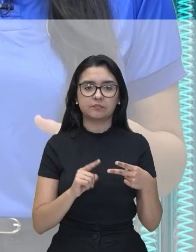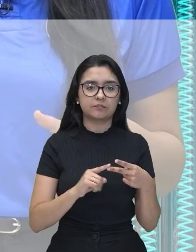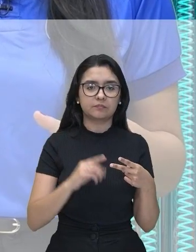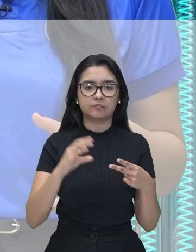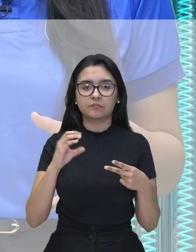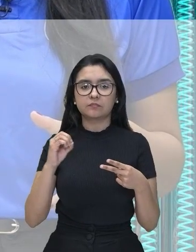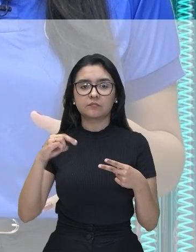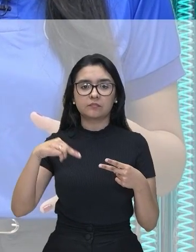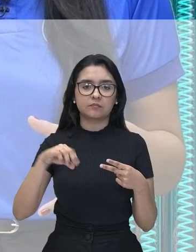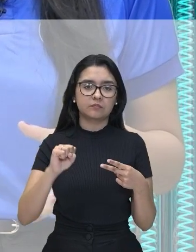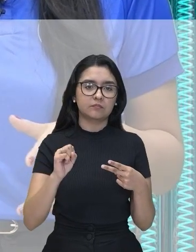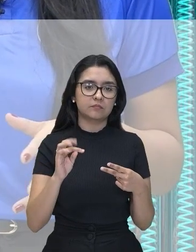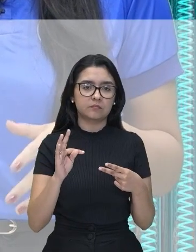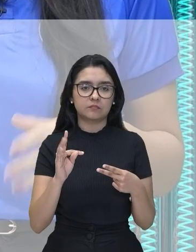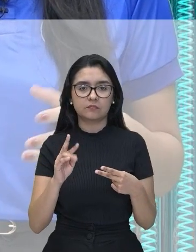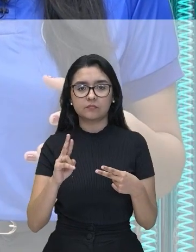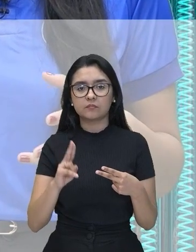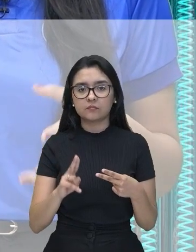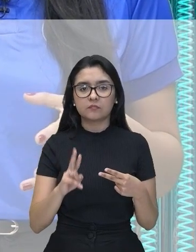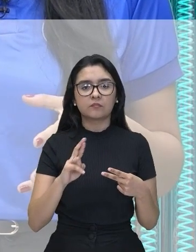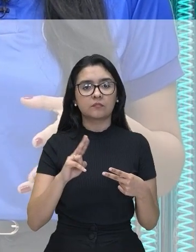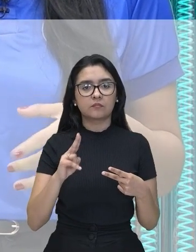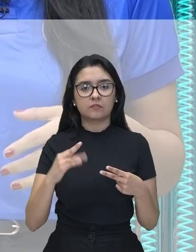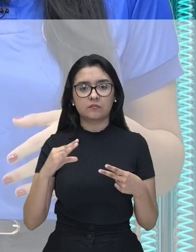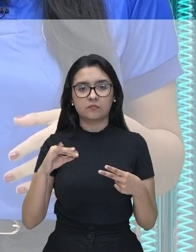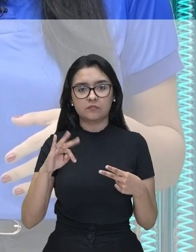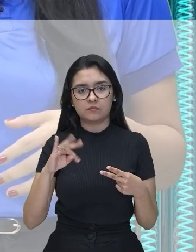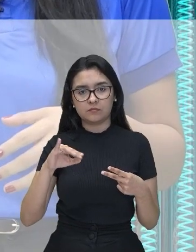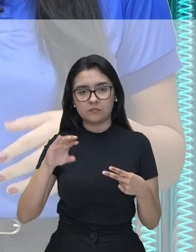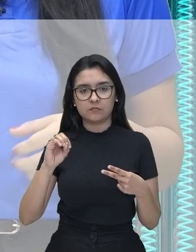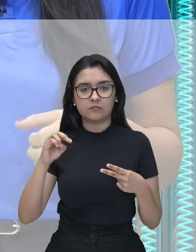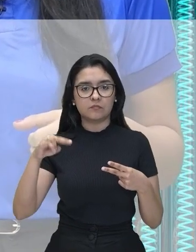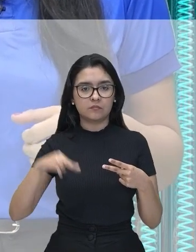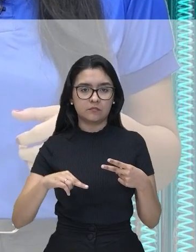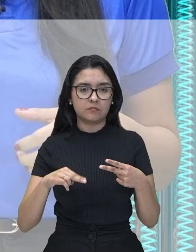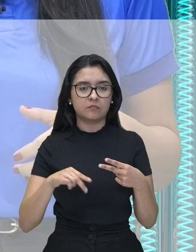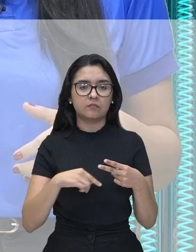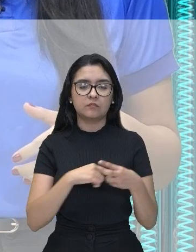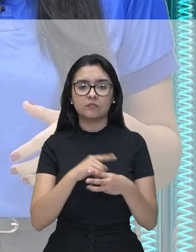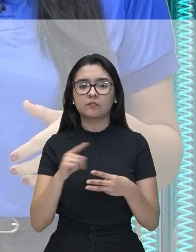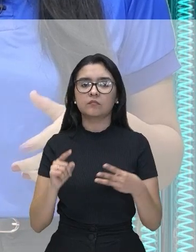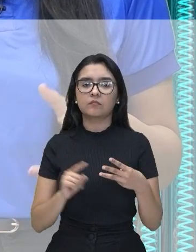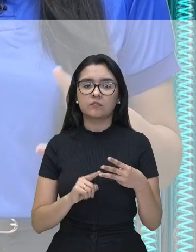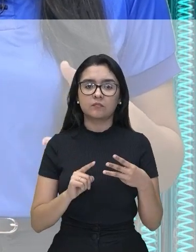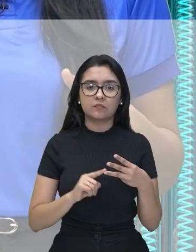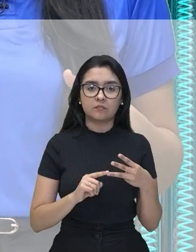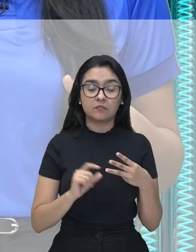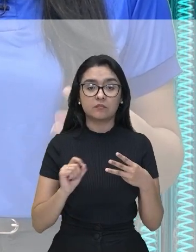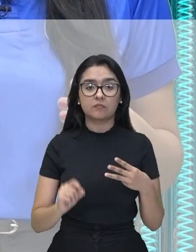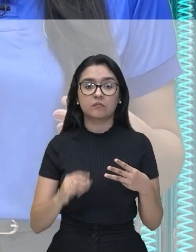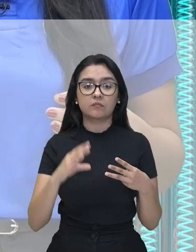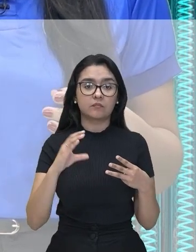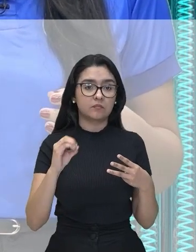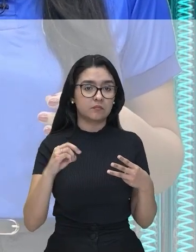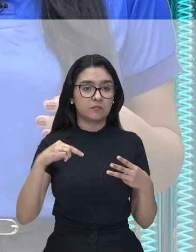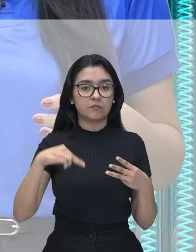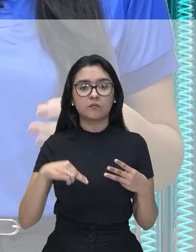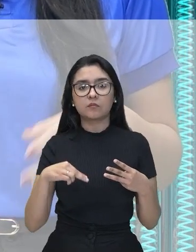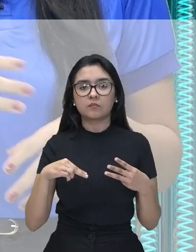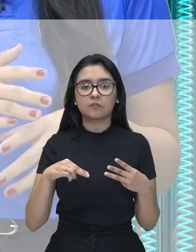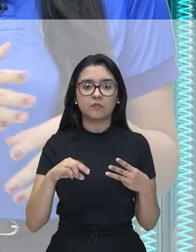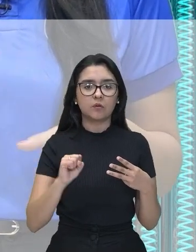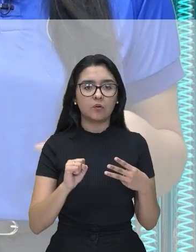só act, está o quê? Agir, né? Mas action, ação. Construct,